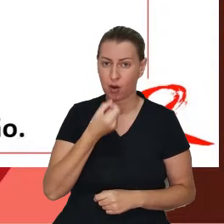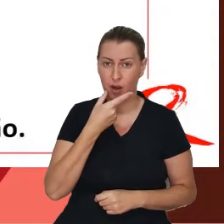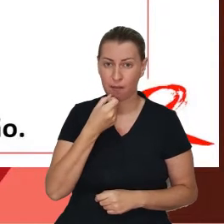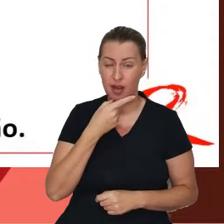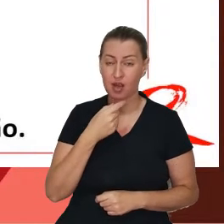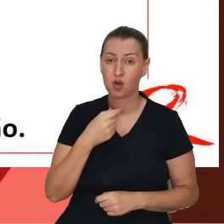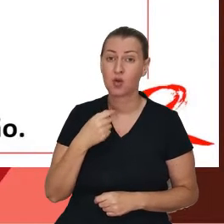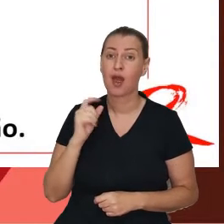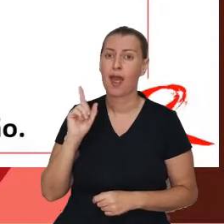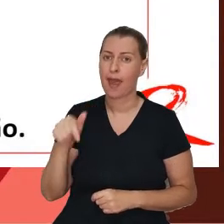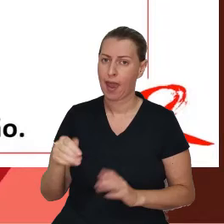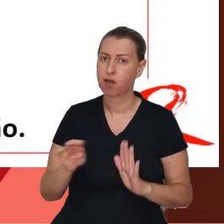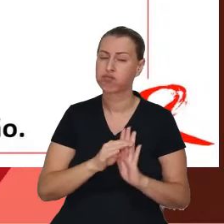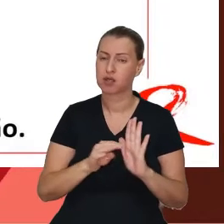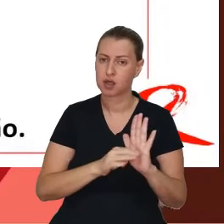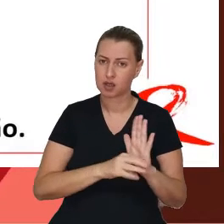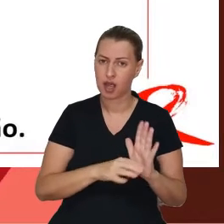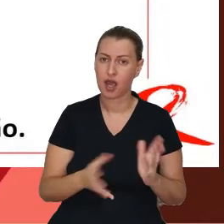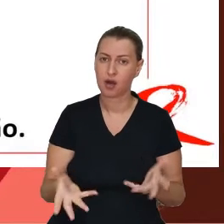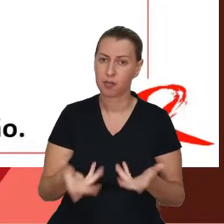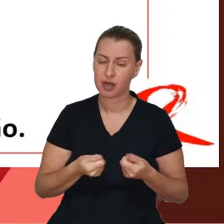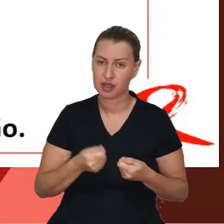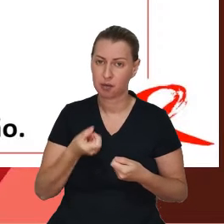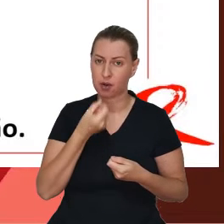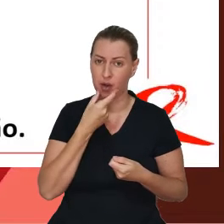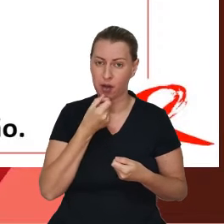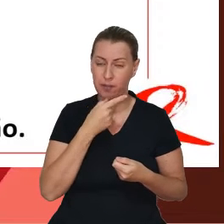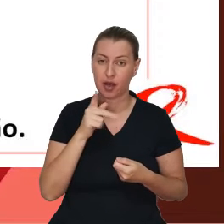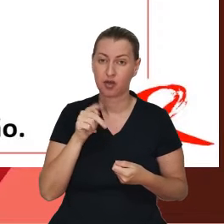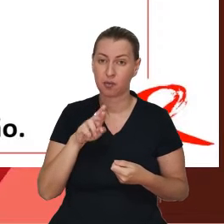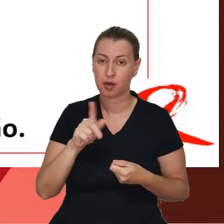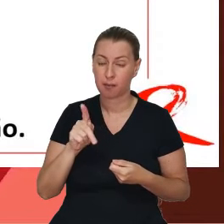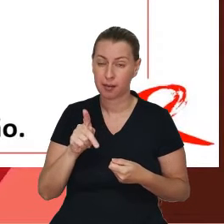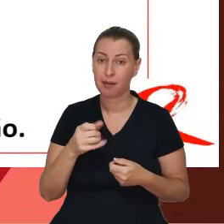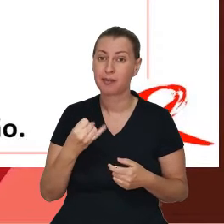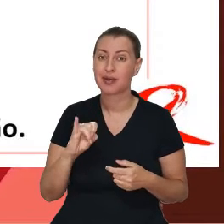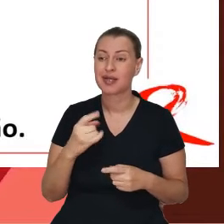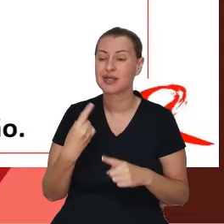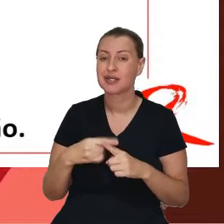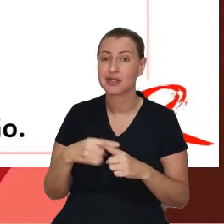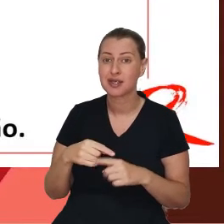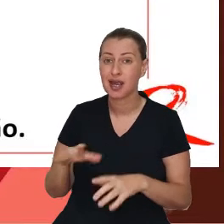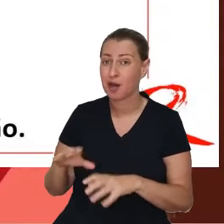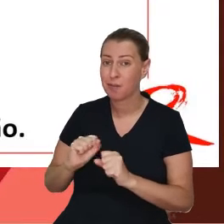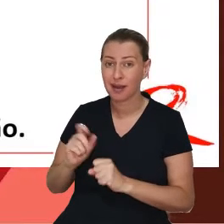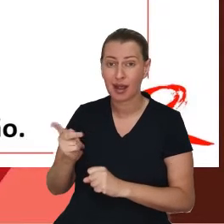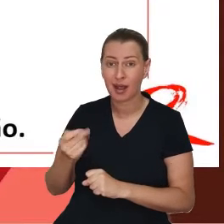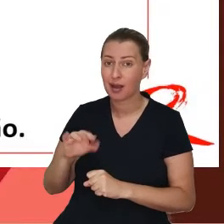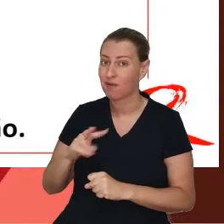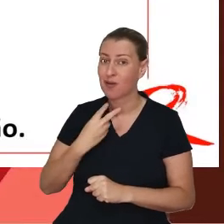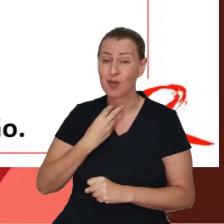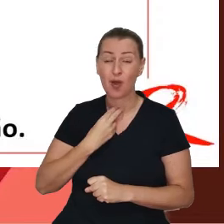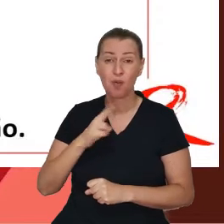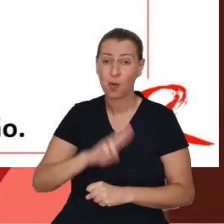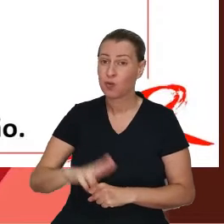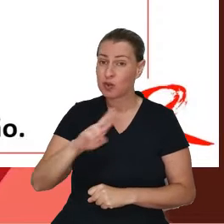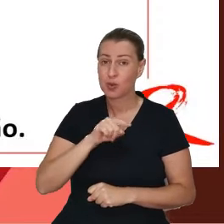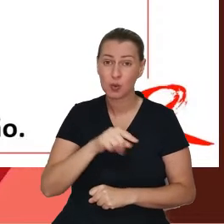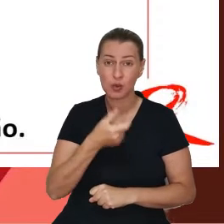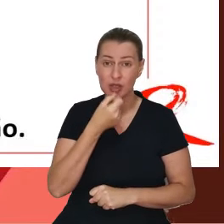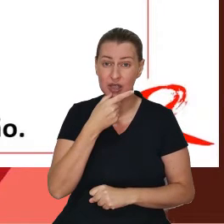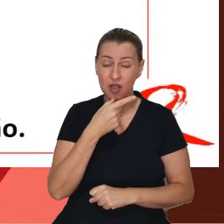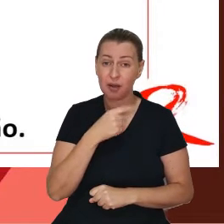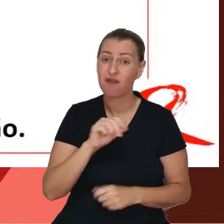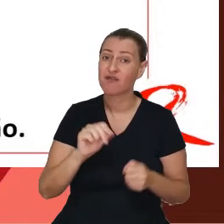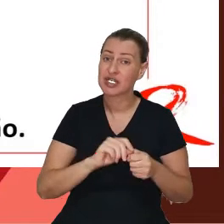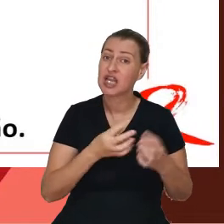isso é critério para ele receber a medicação, porque caso ele venha se infectar, ele não pode estar fazendo uso desse esquema, ele precisa fazer